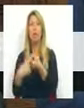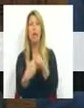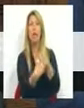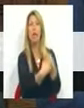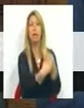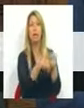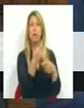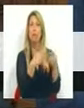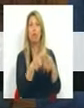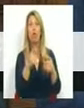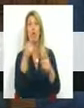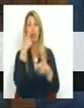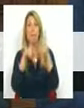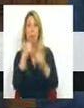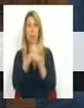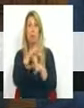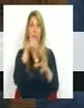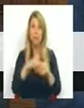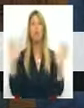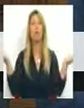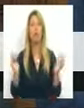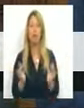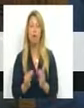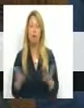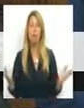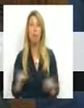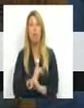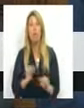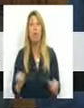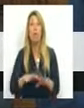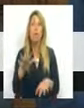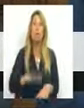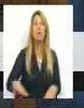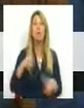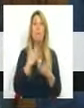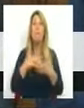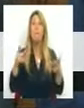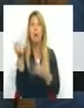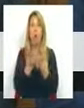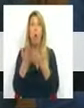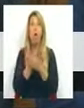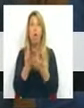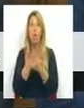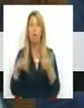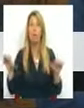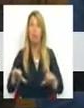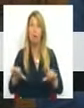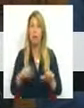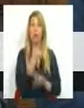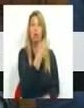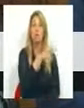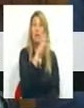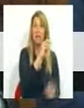colaboradores. Não foi possível, neste cenário macroeconómico adverso que o banco teve desde 2013 até ao final de